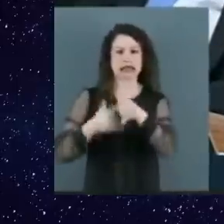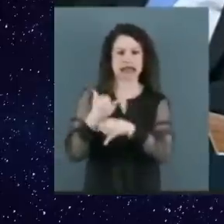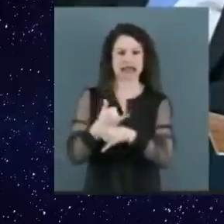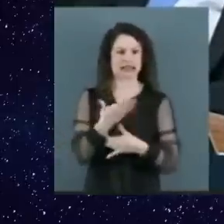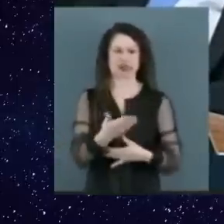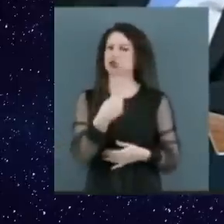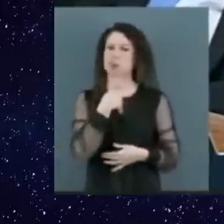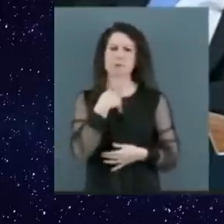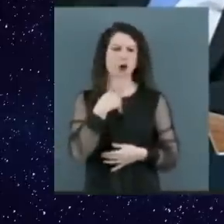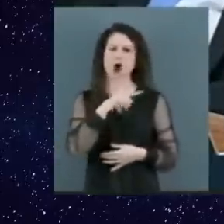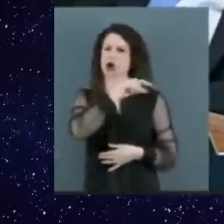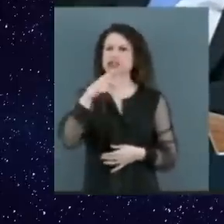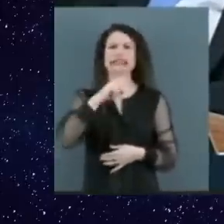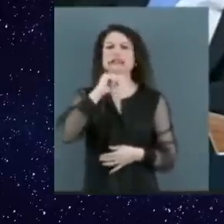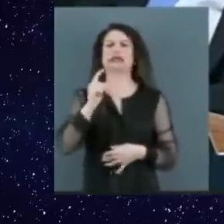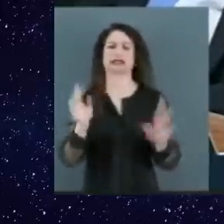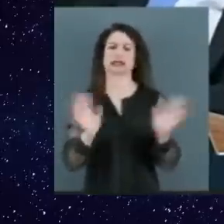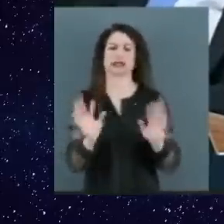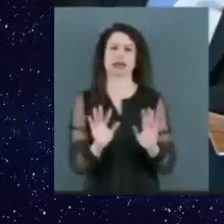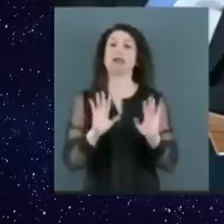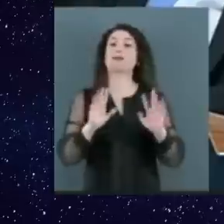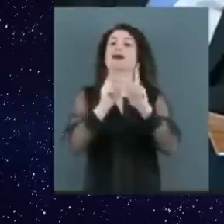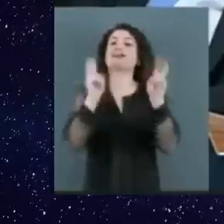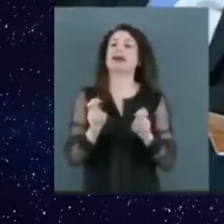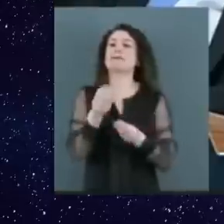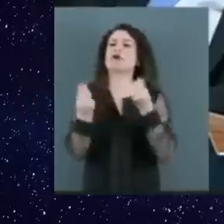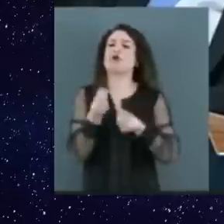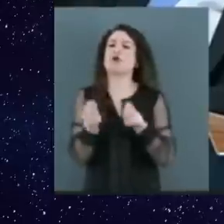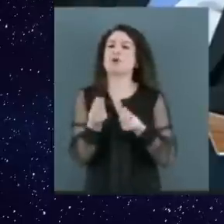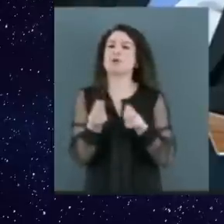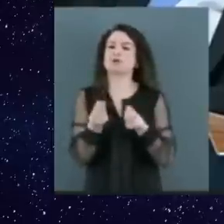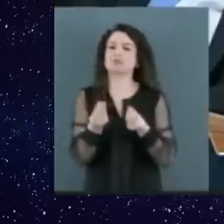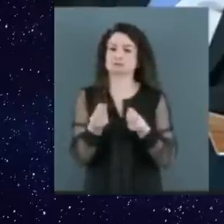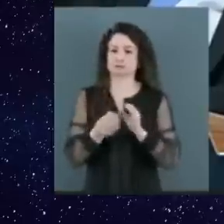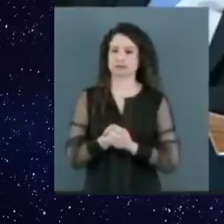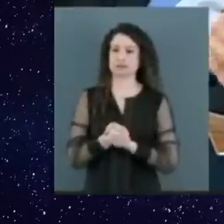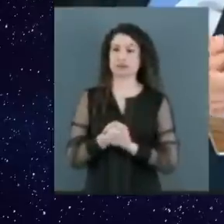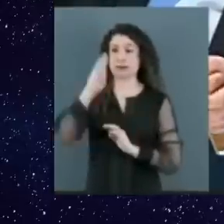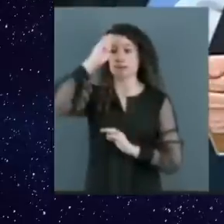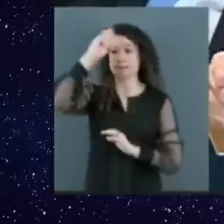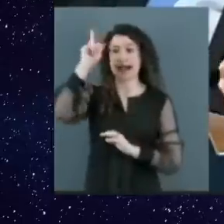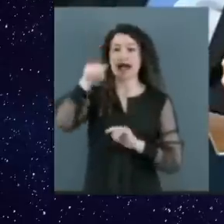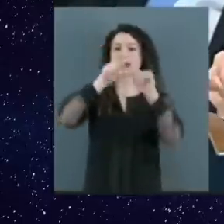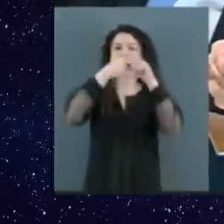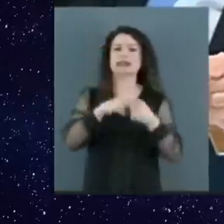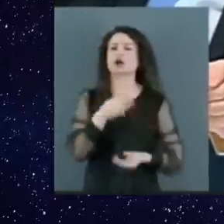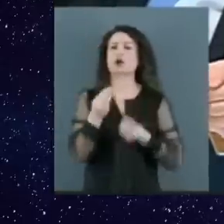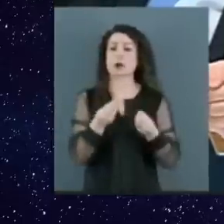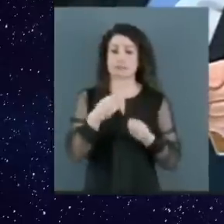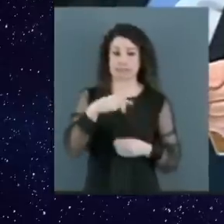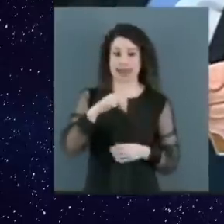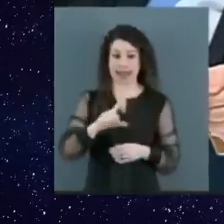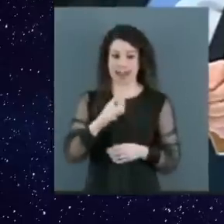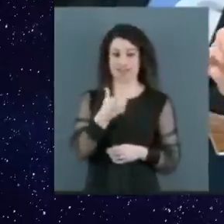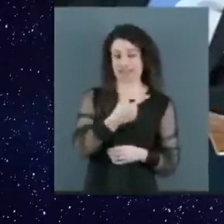ninguém. Agora, a grande questão é qual a regulação. Esse é o ponto fundamental. E quando a gente vai ver o PL